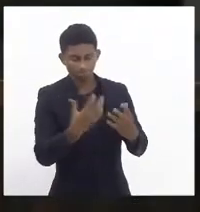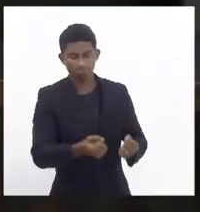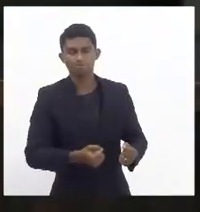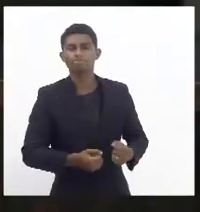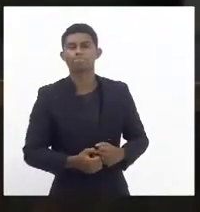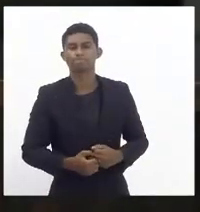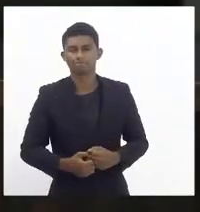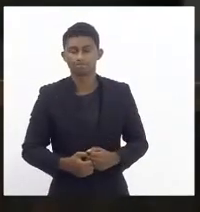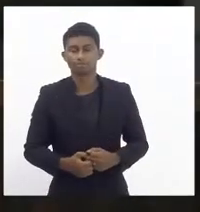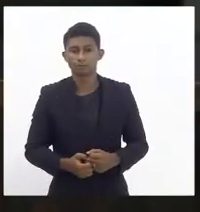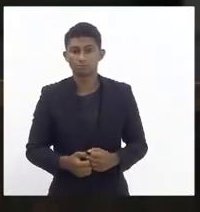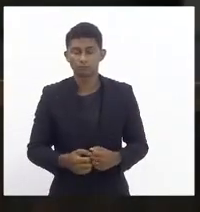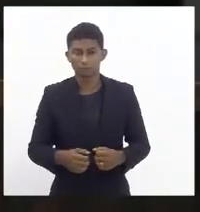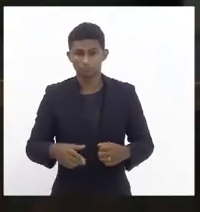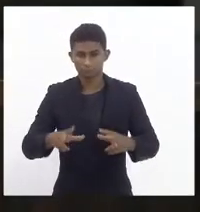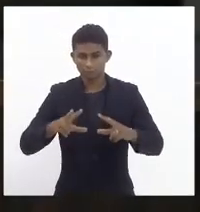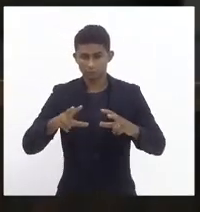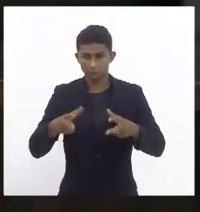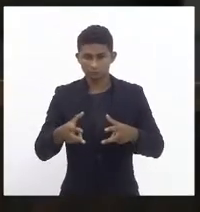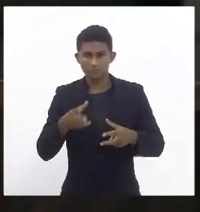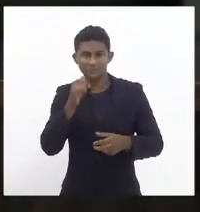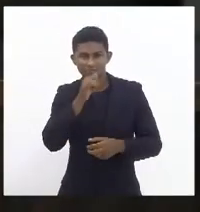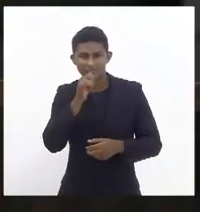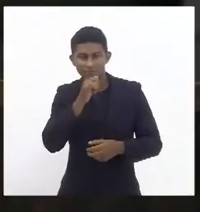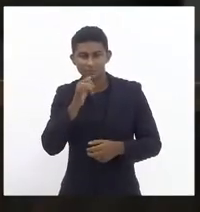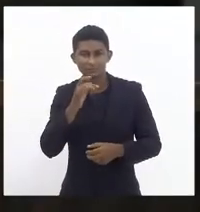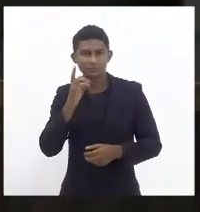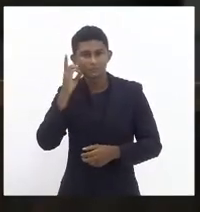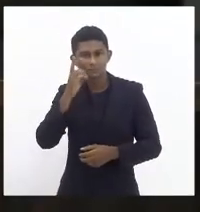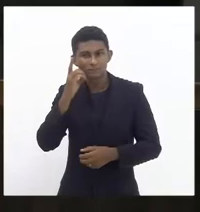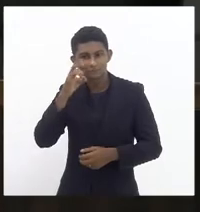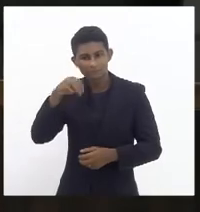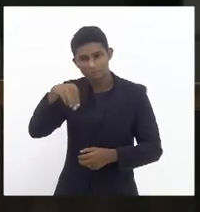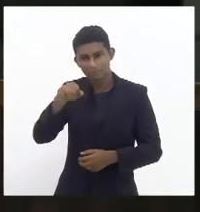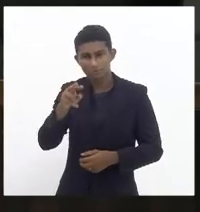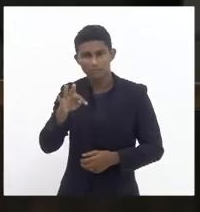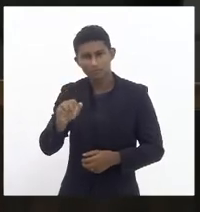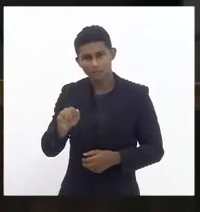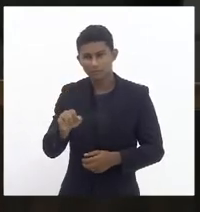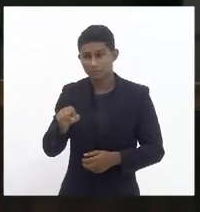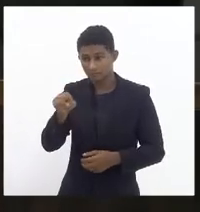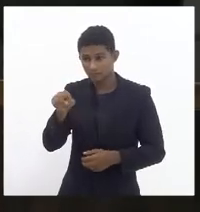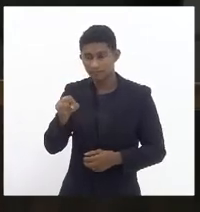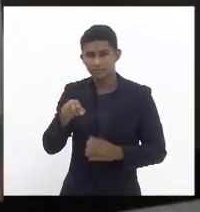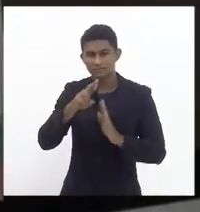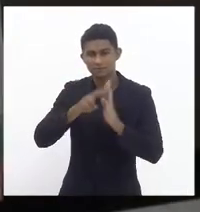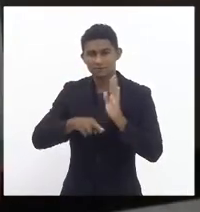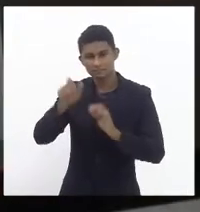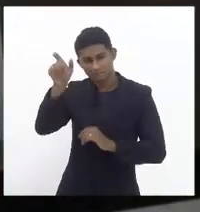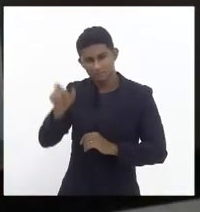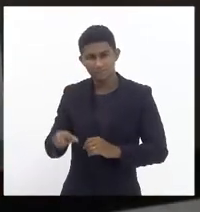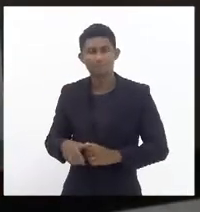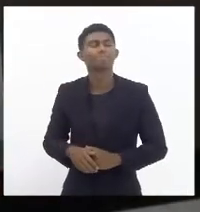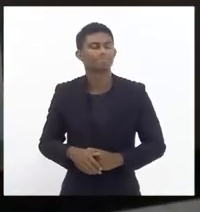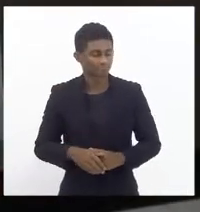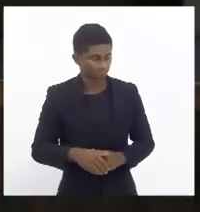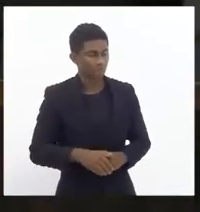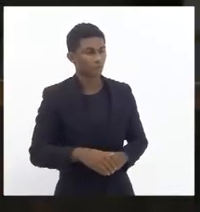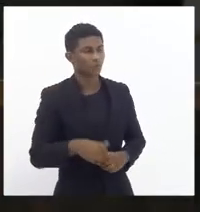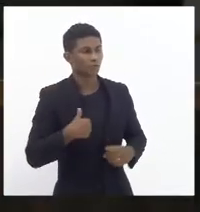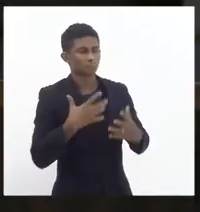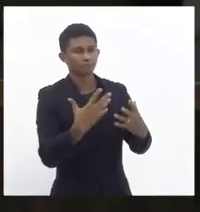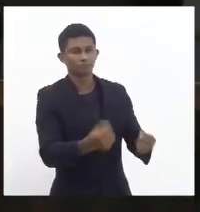ela começou de energia deputada Marta designo vossa excelência' relatora especial parecer favorável